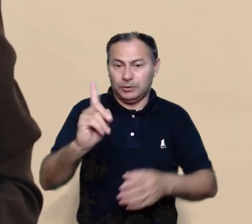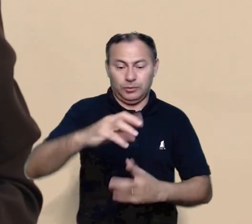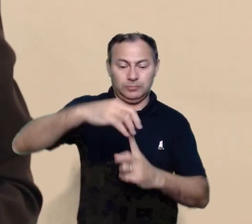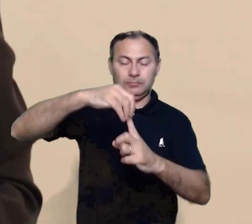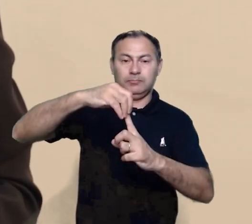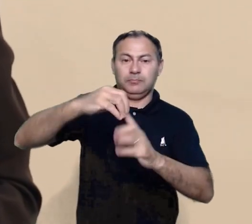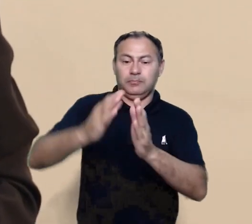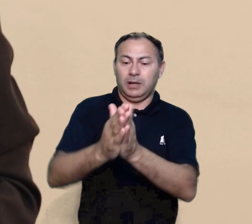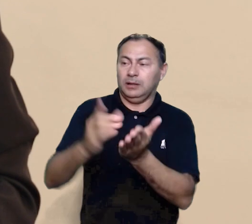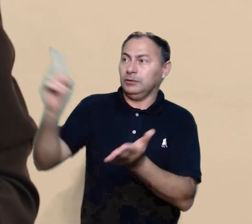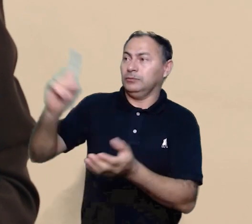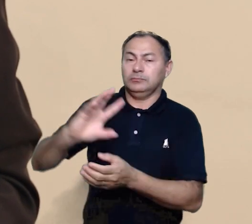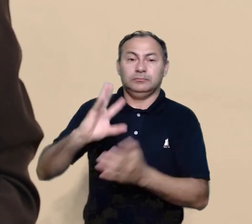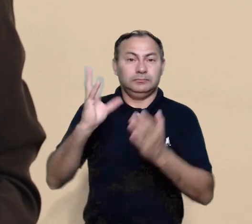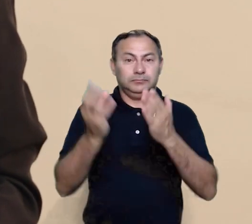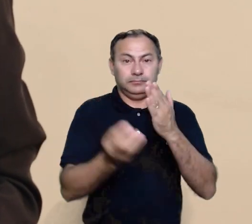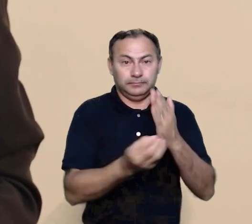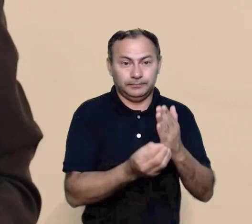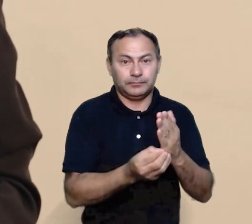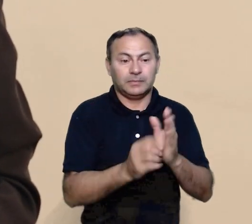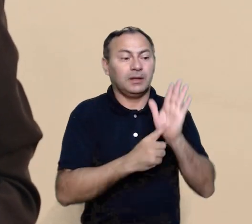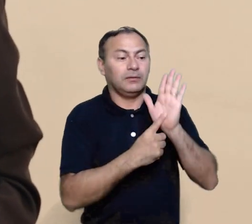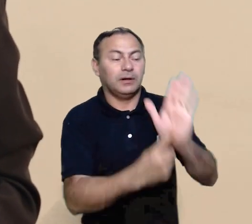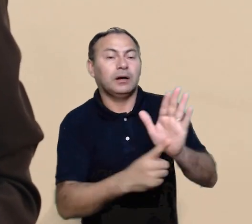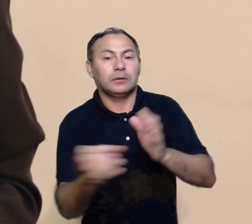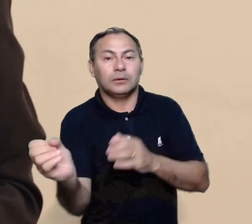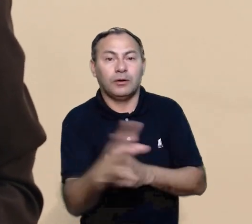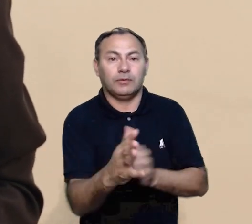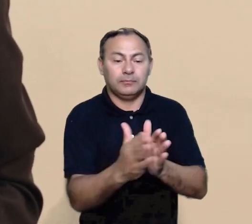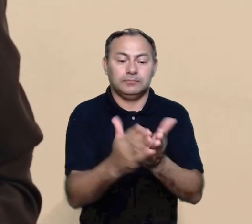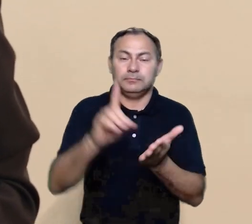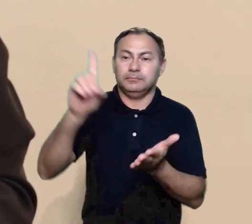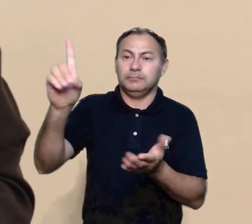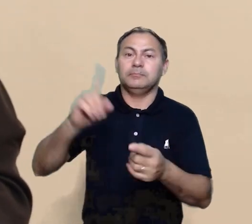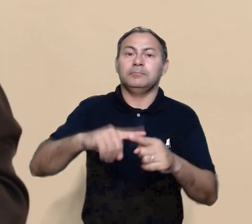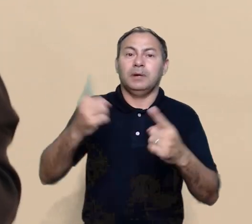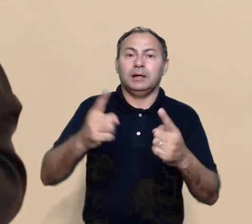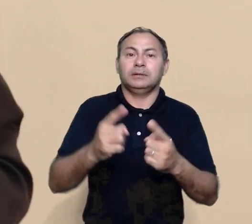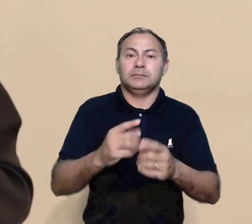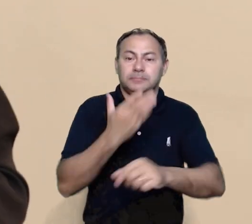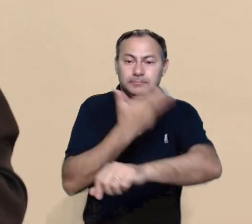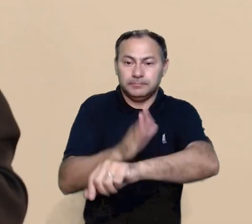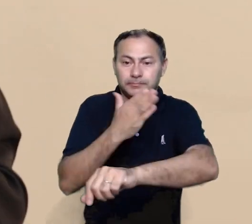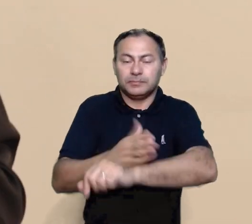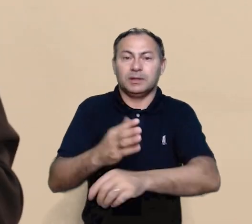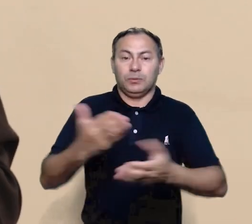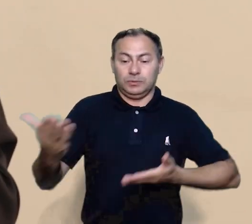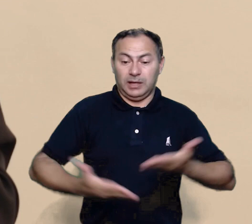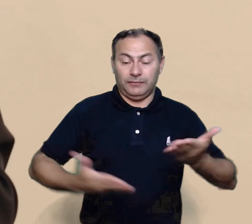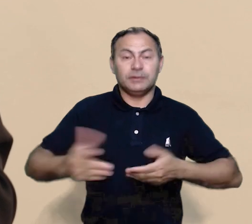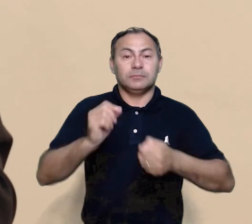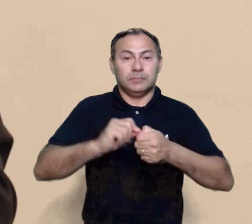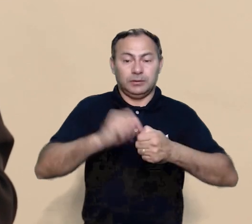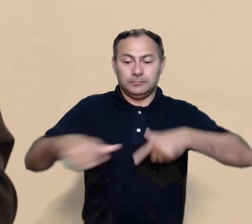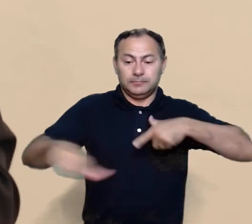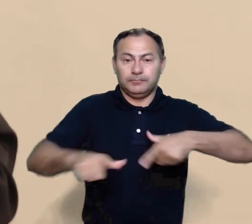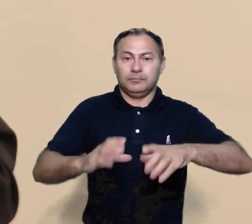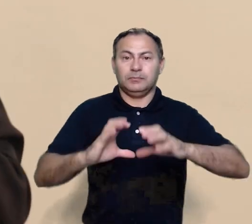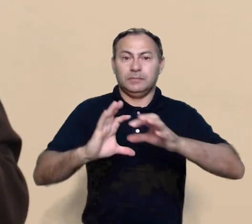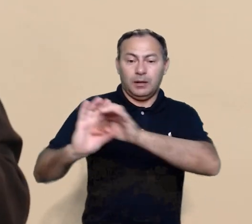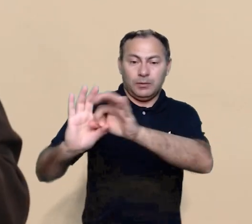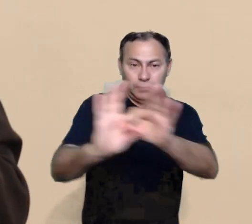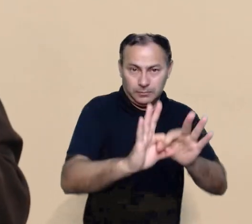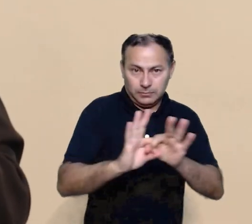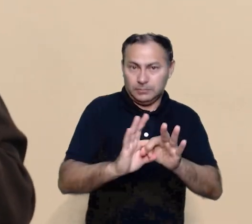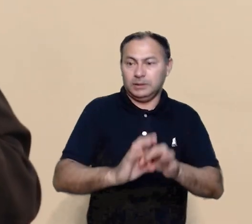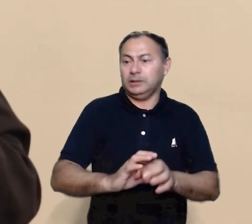palavra de Deus eles não acrescentam revelações novas à palavra de Deus mas eles exercem o serviço na